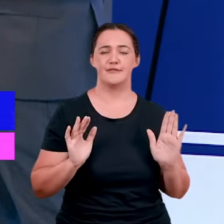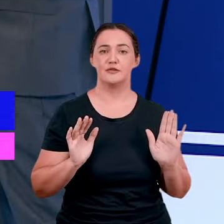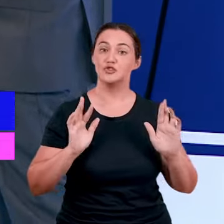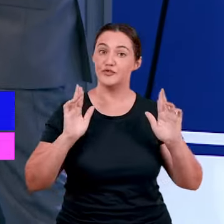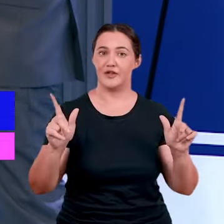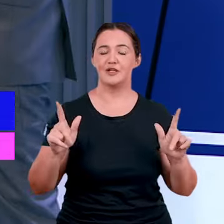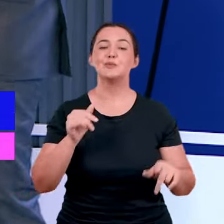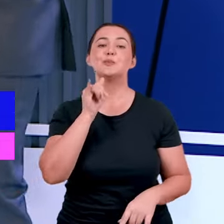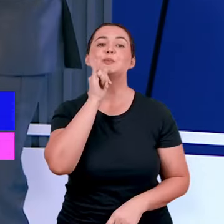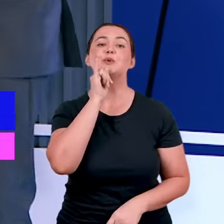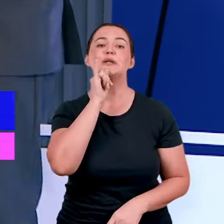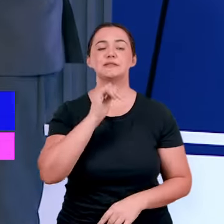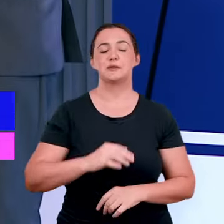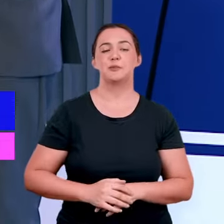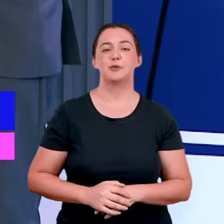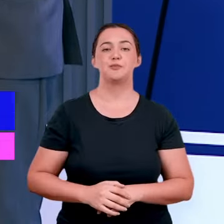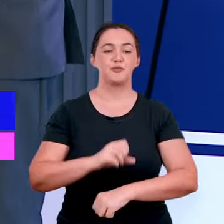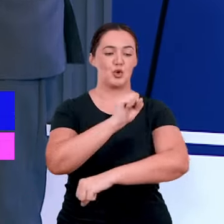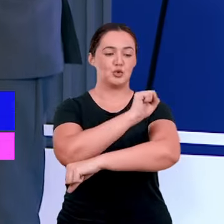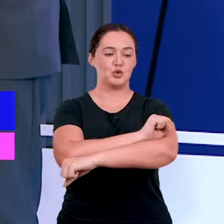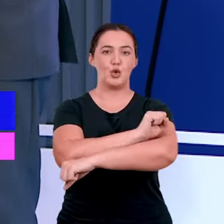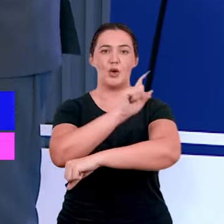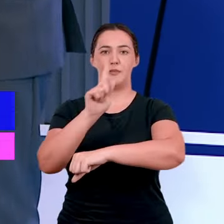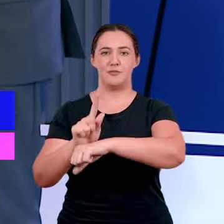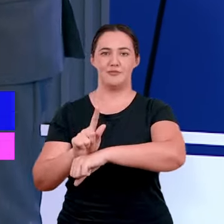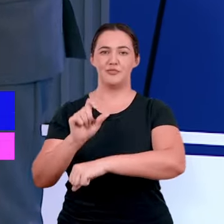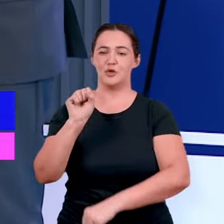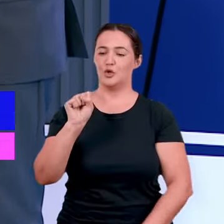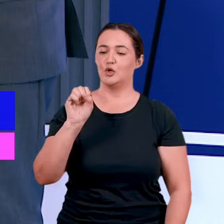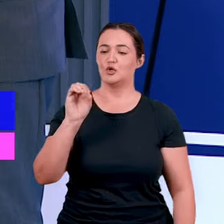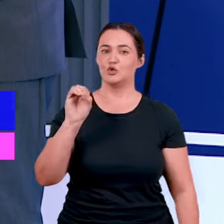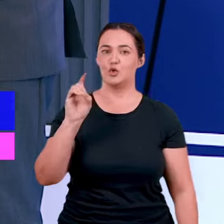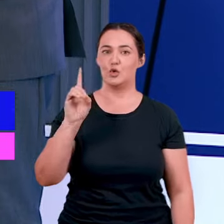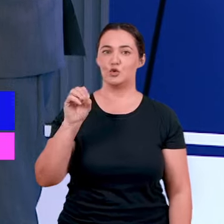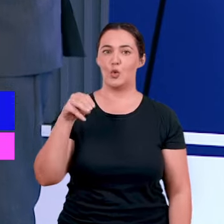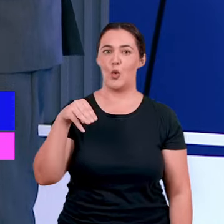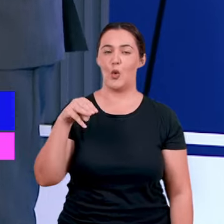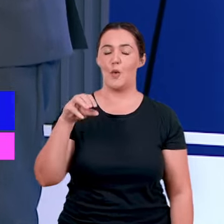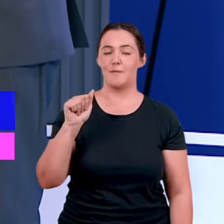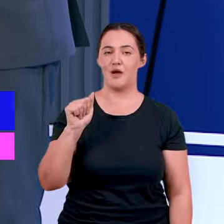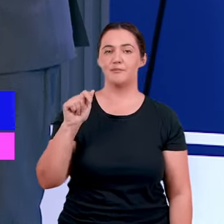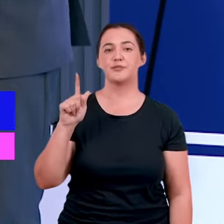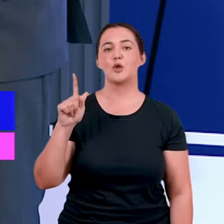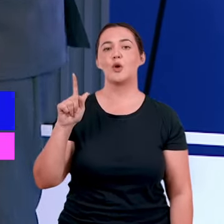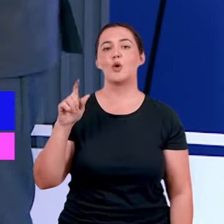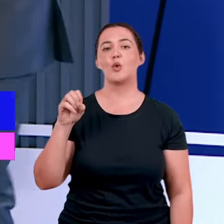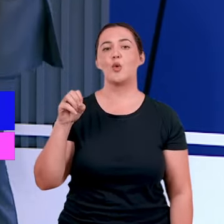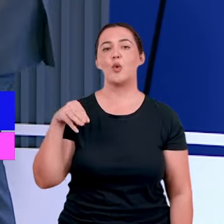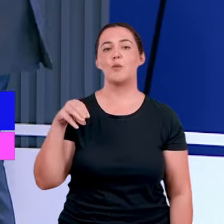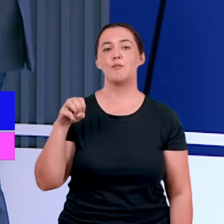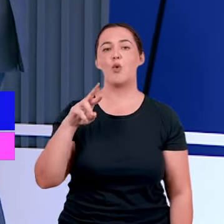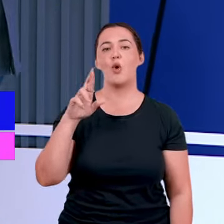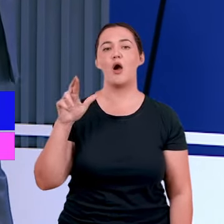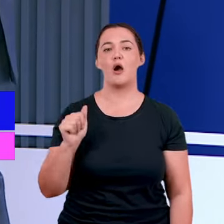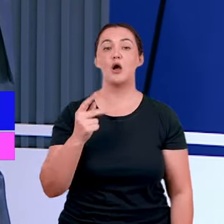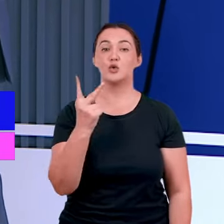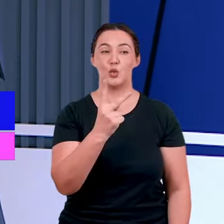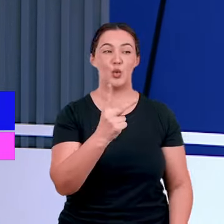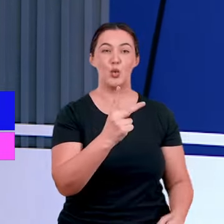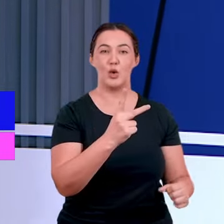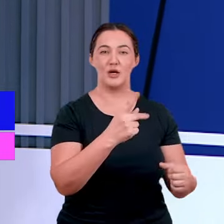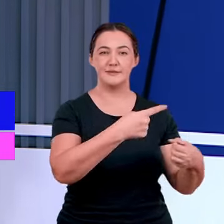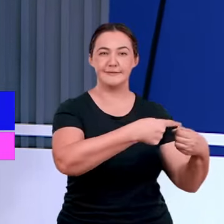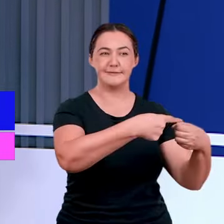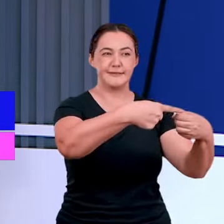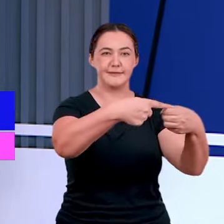disso é a cidade de Sodoma e Gomorra, onde a Bíblia diz que elas estão queimando até hoje, mas elas não estão queimando literalmente.